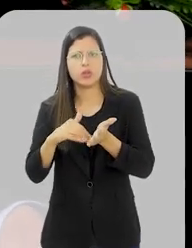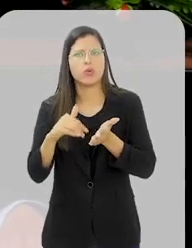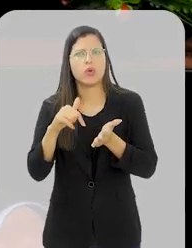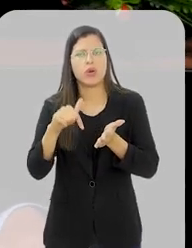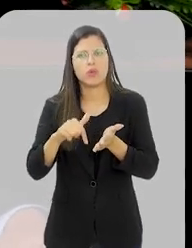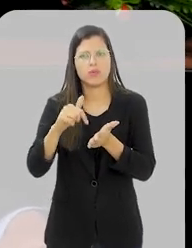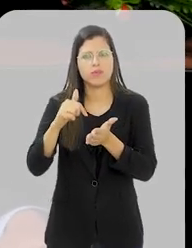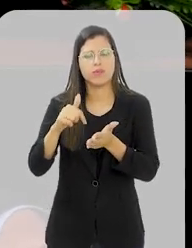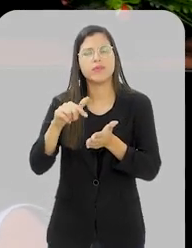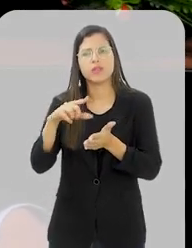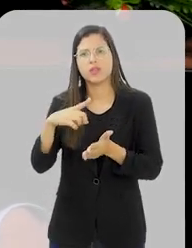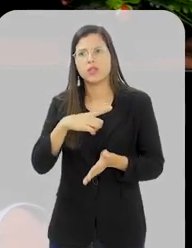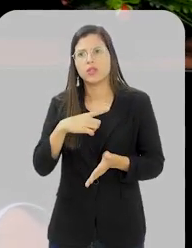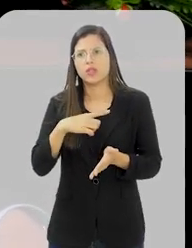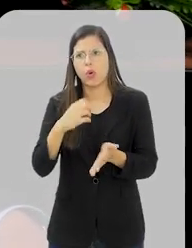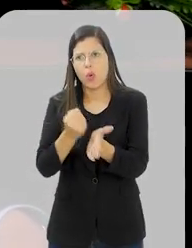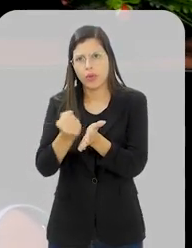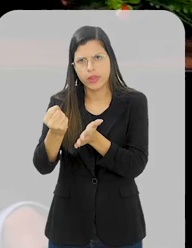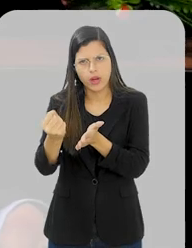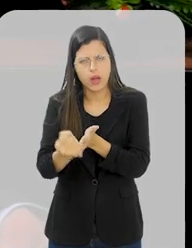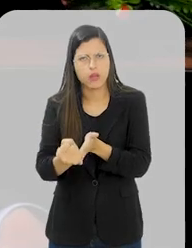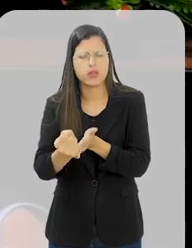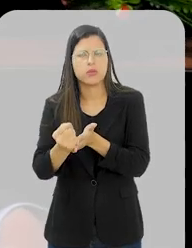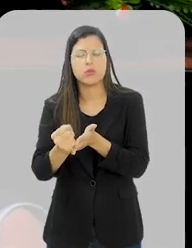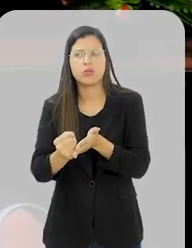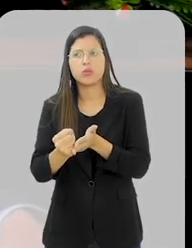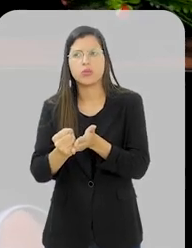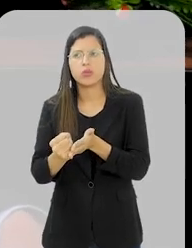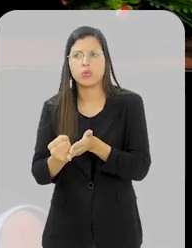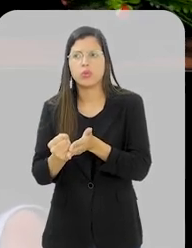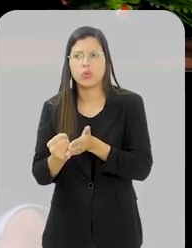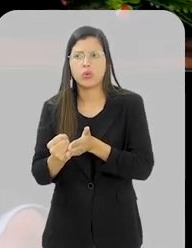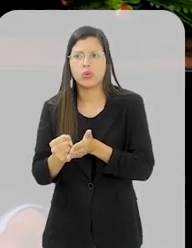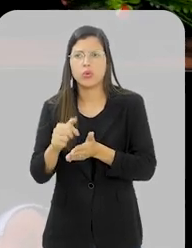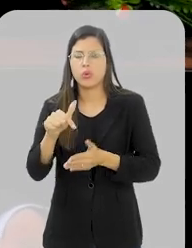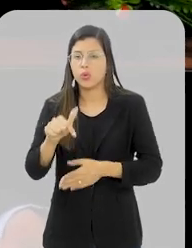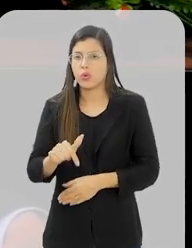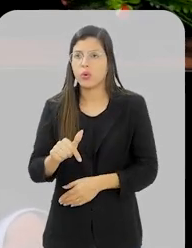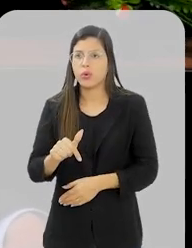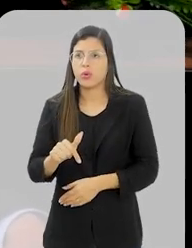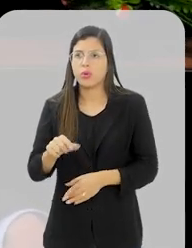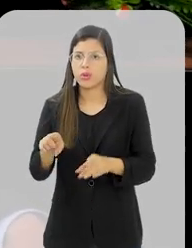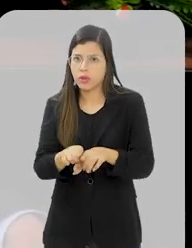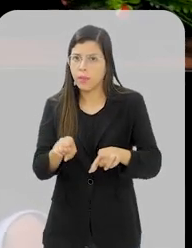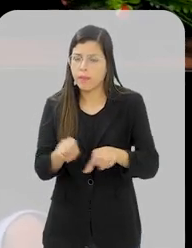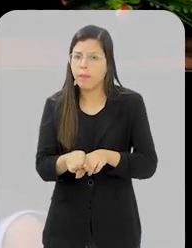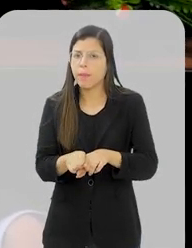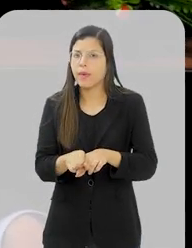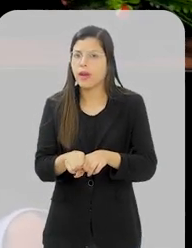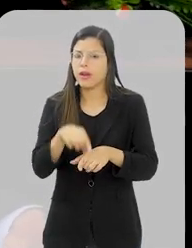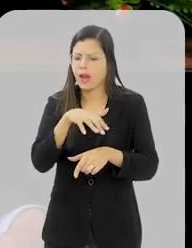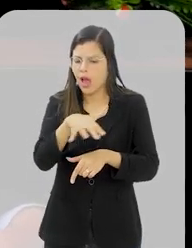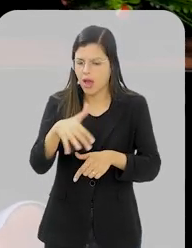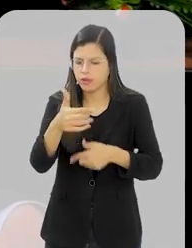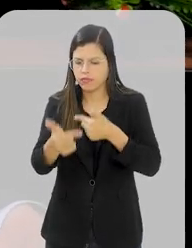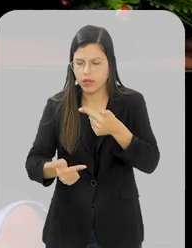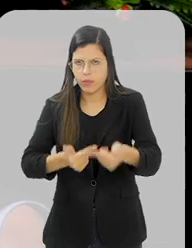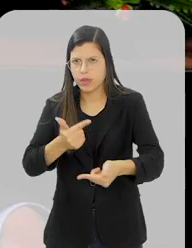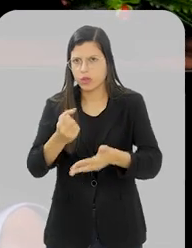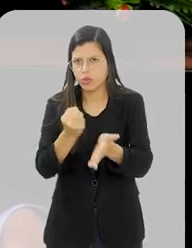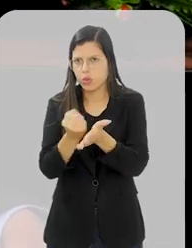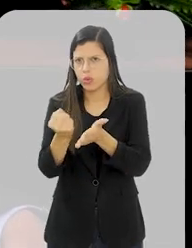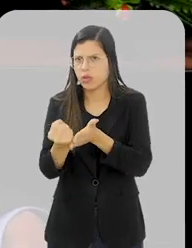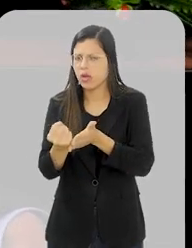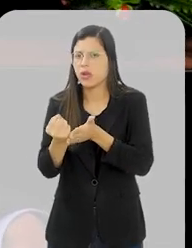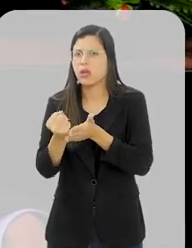que que me contratavam né que a gente tinha contrato de prestação de serviço no no no no no dentro do foro trabalhista propriamente dito